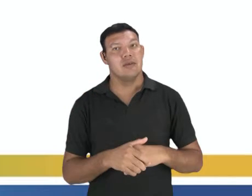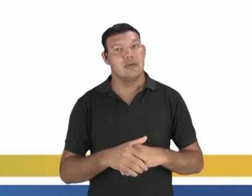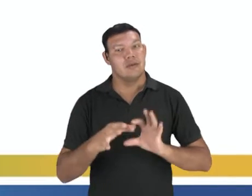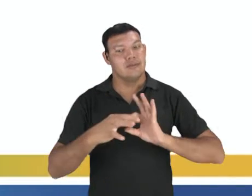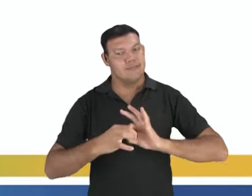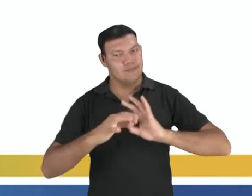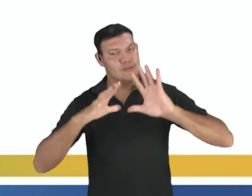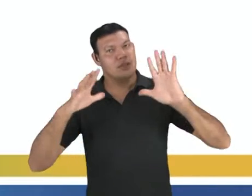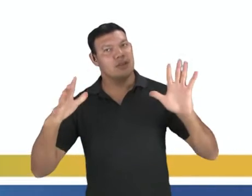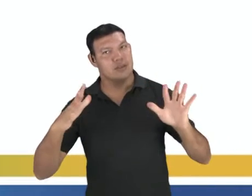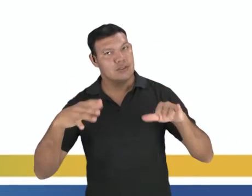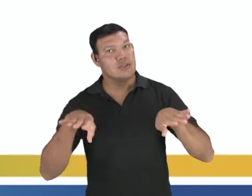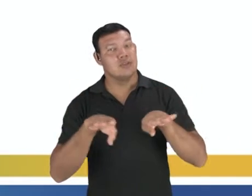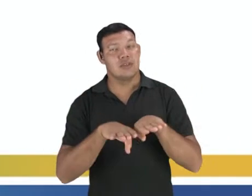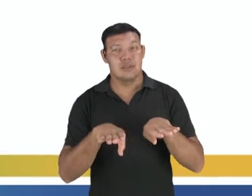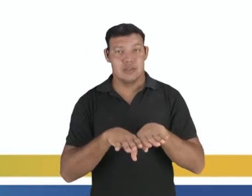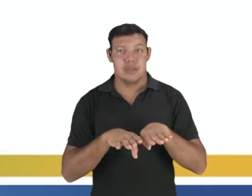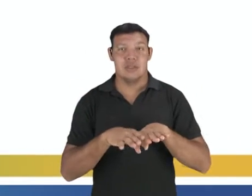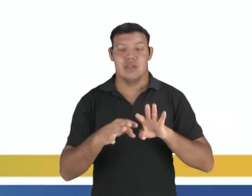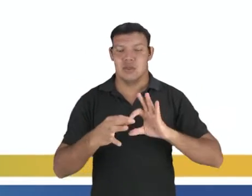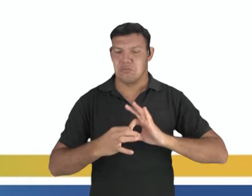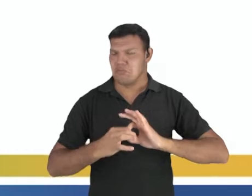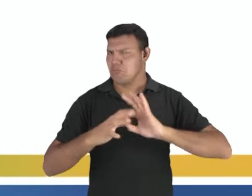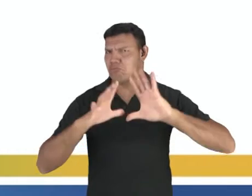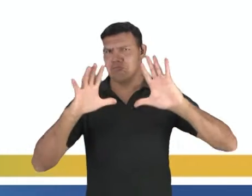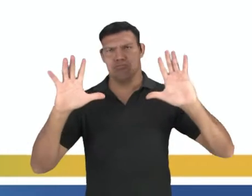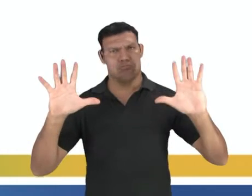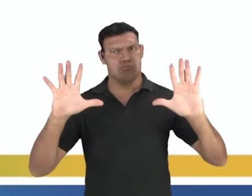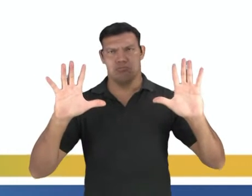livre, podem ser encontrados, de forma